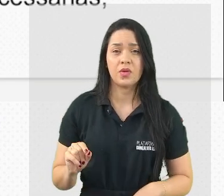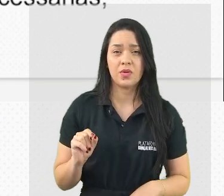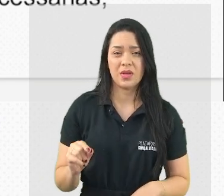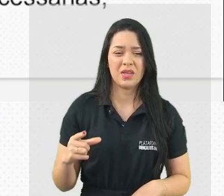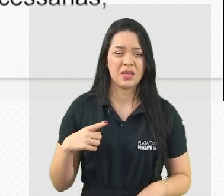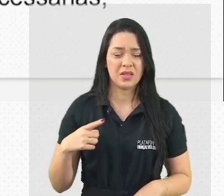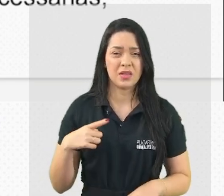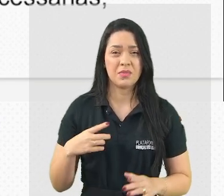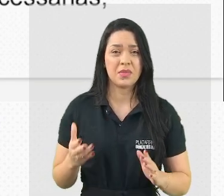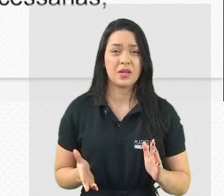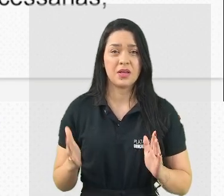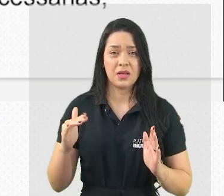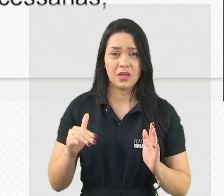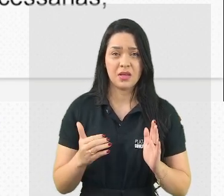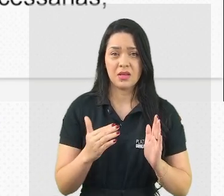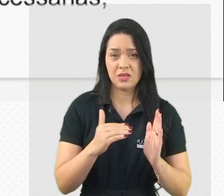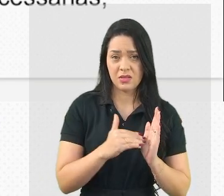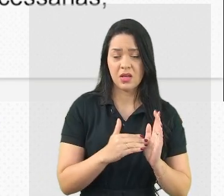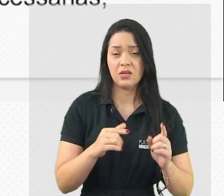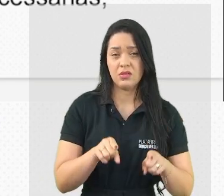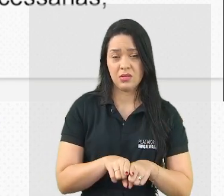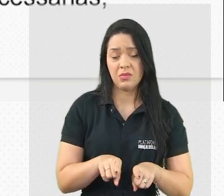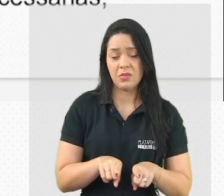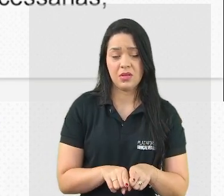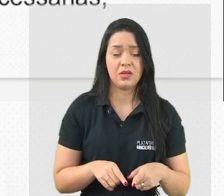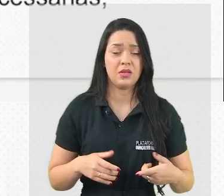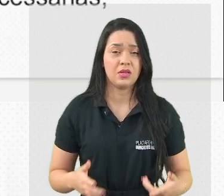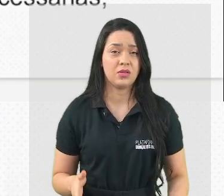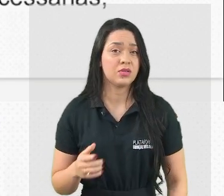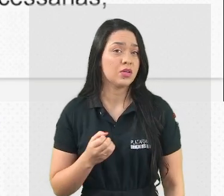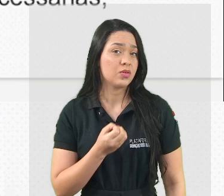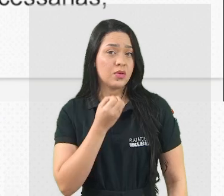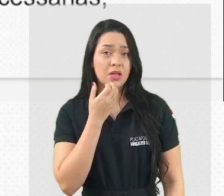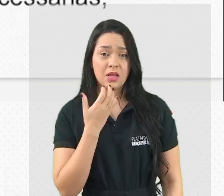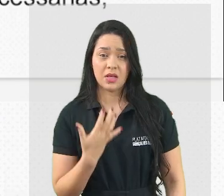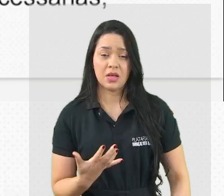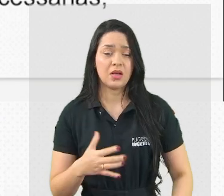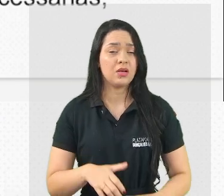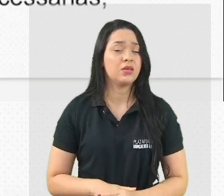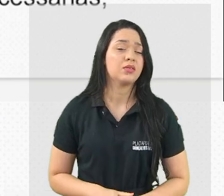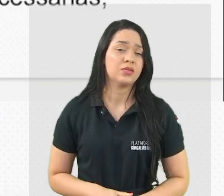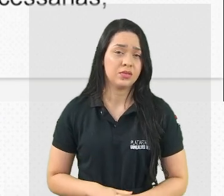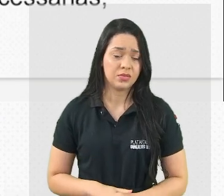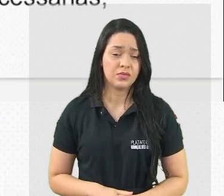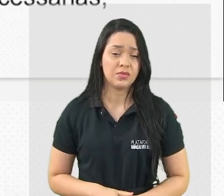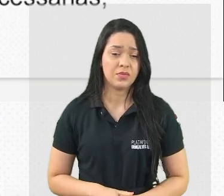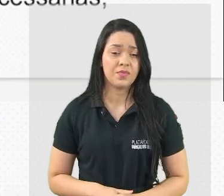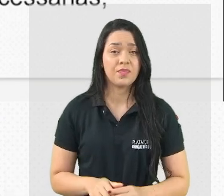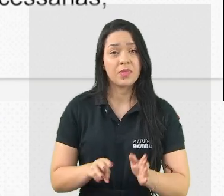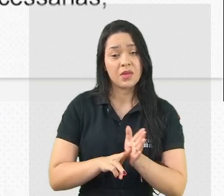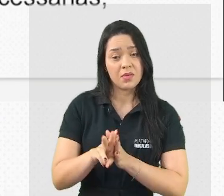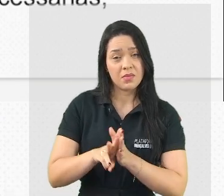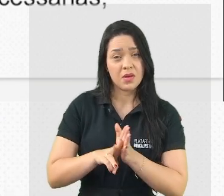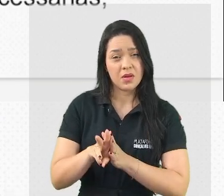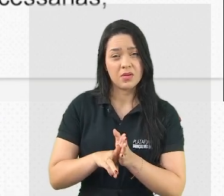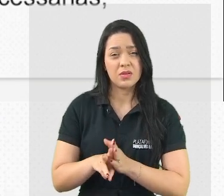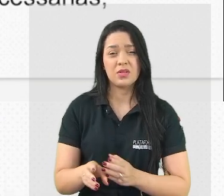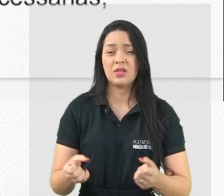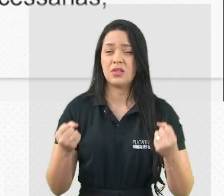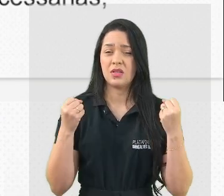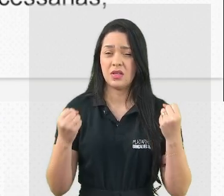fins estéticos. Então, já não é legal, já não é muito bom. Métodos extremos de